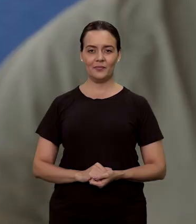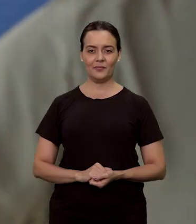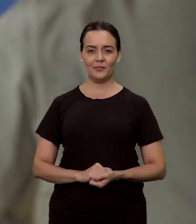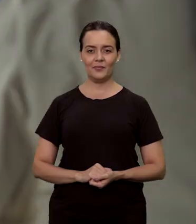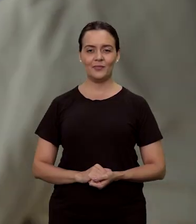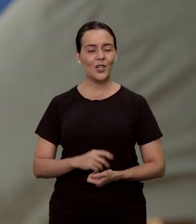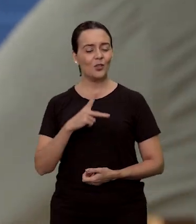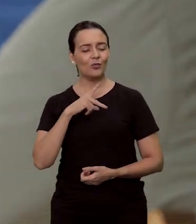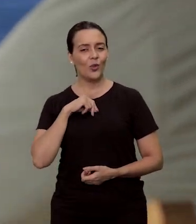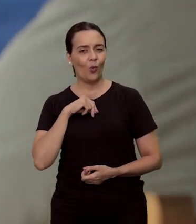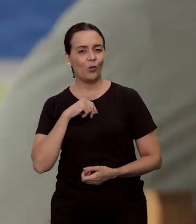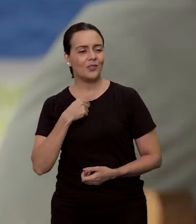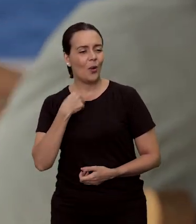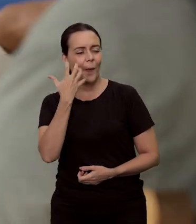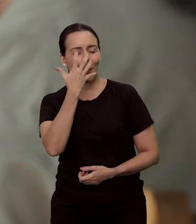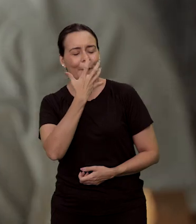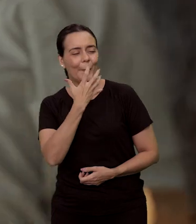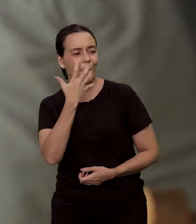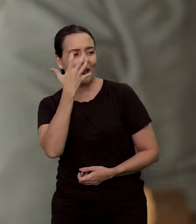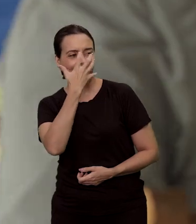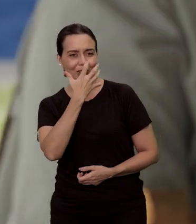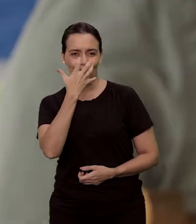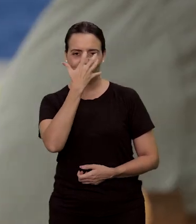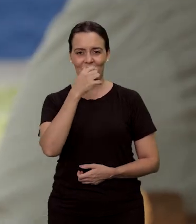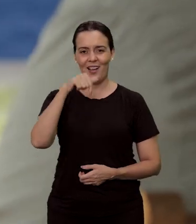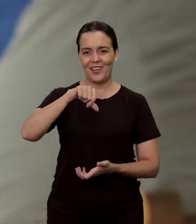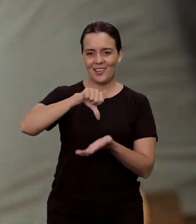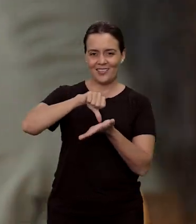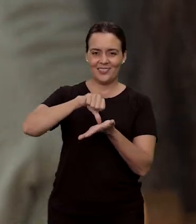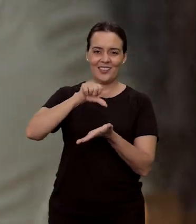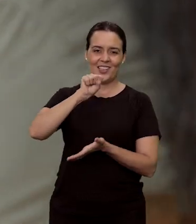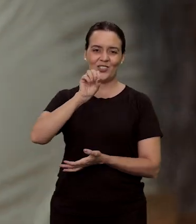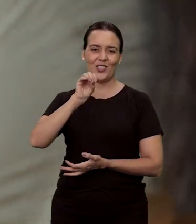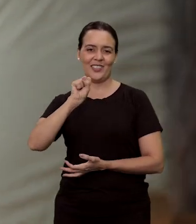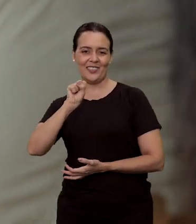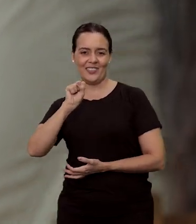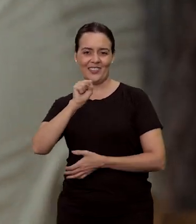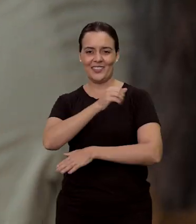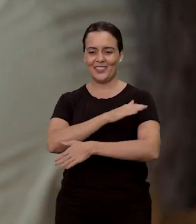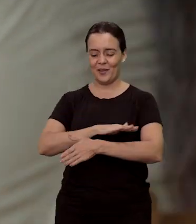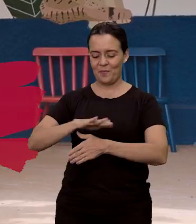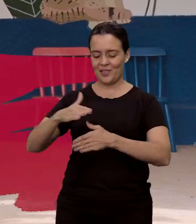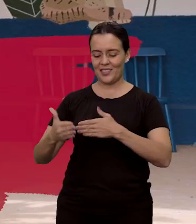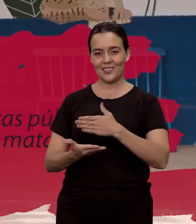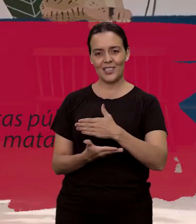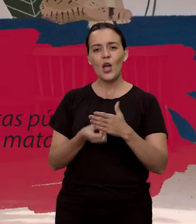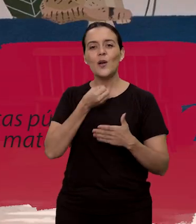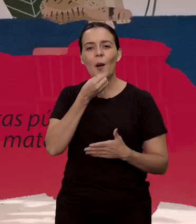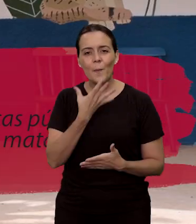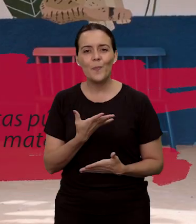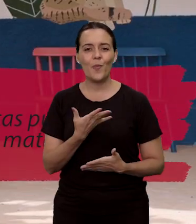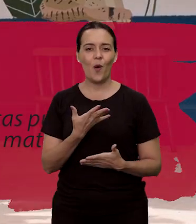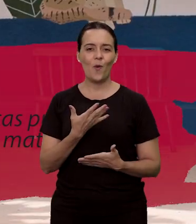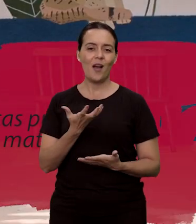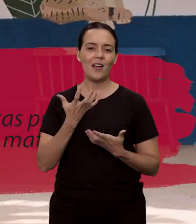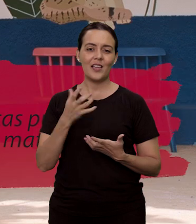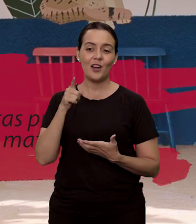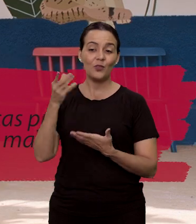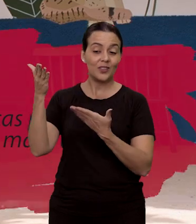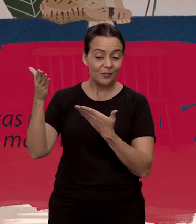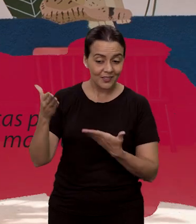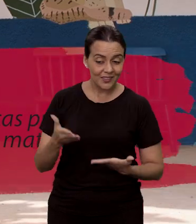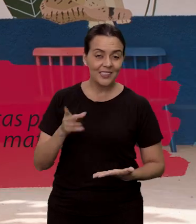Malu, estou apaixonada pela sede da SOS Mata Atlântica. Que encantadíssima. Bom. Espero que você venha sempre,